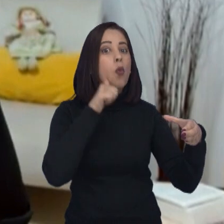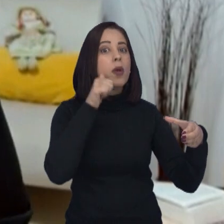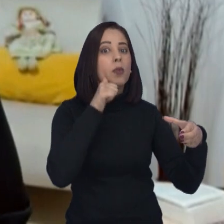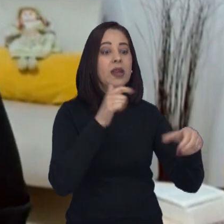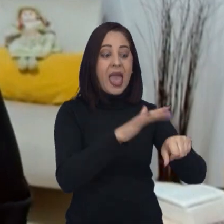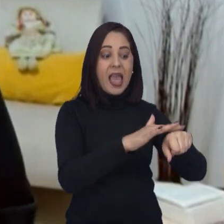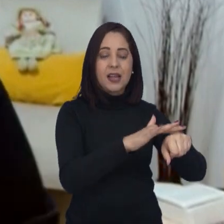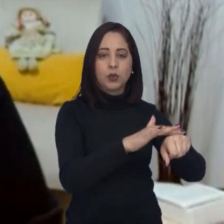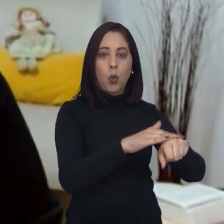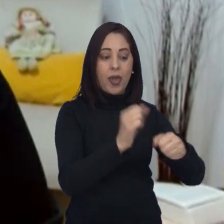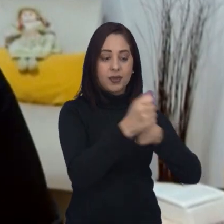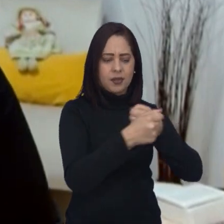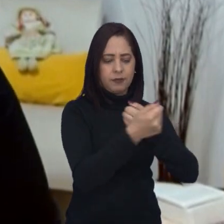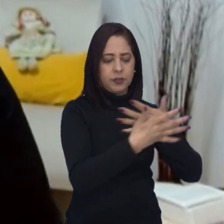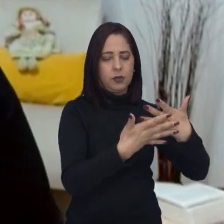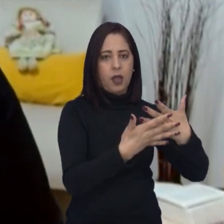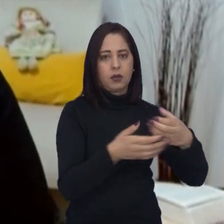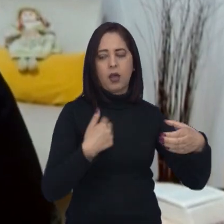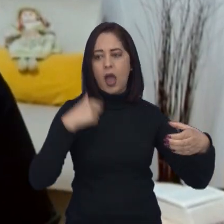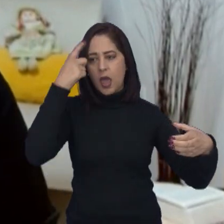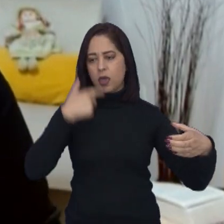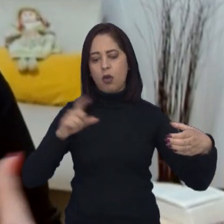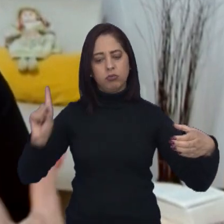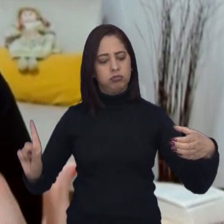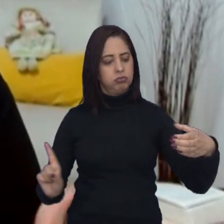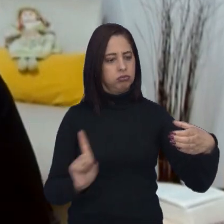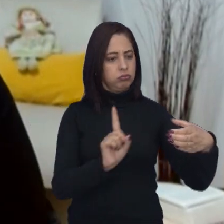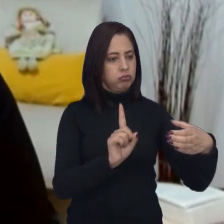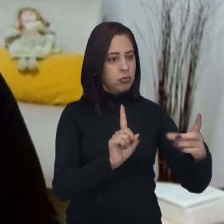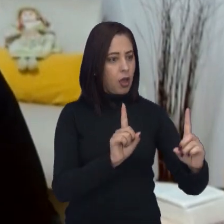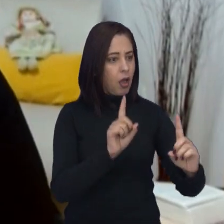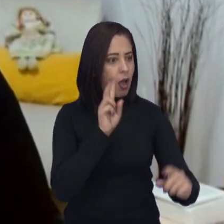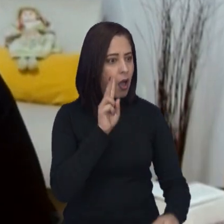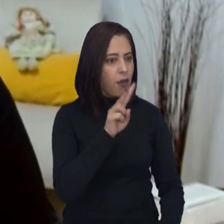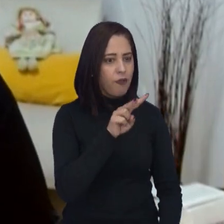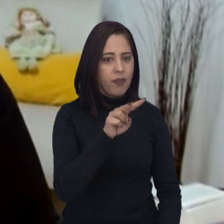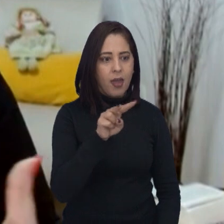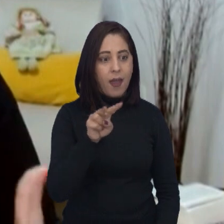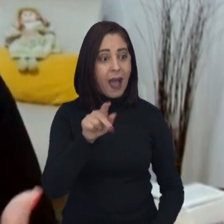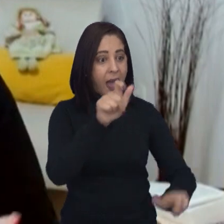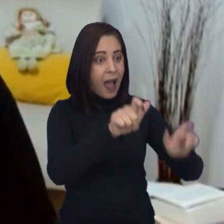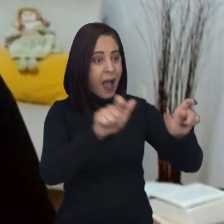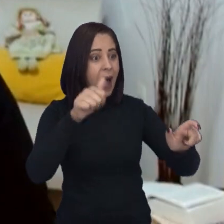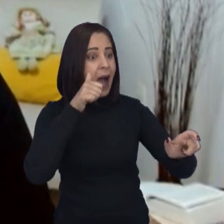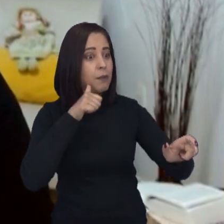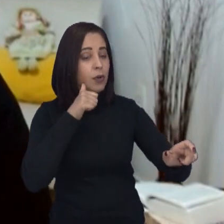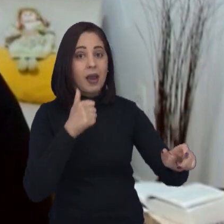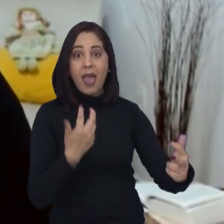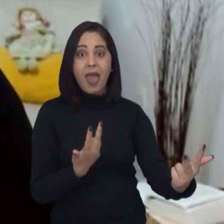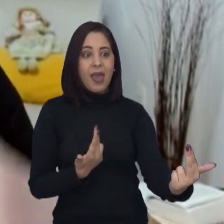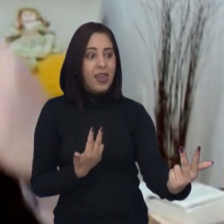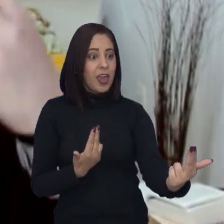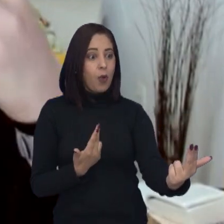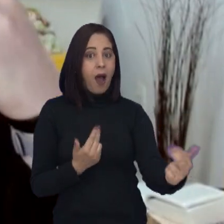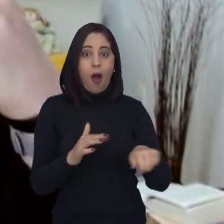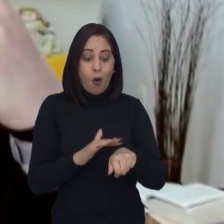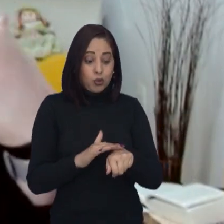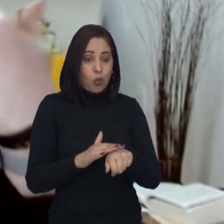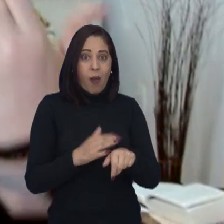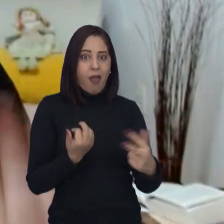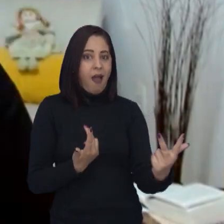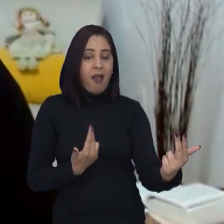vitiligo. Quando eu cheguei lá, eu vi aquelas outras mulheres que tinham aquelas mesmas dores